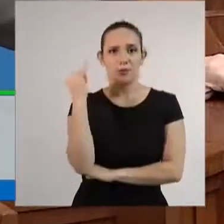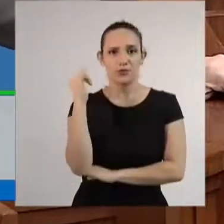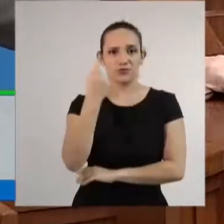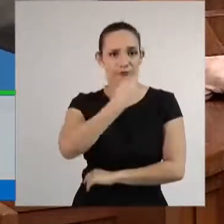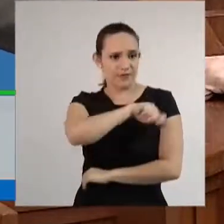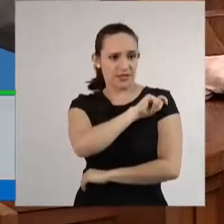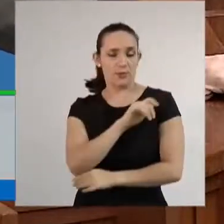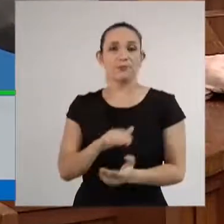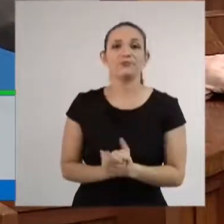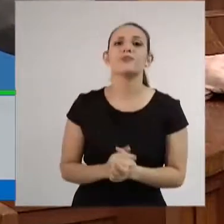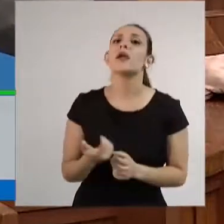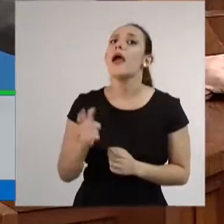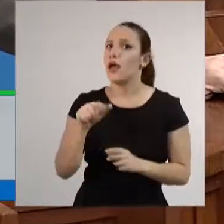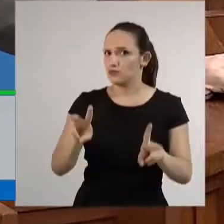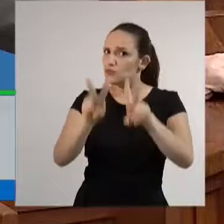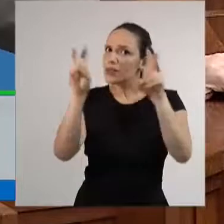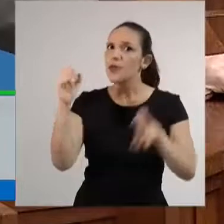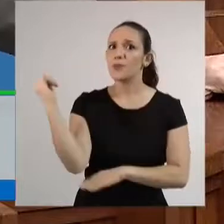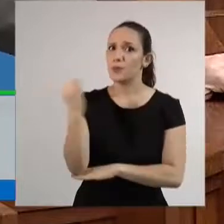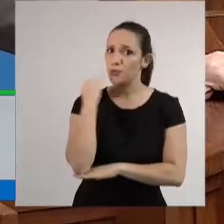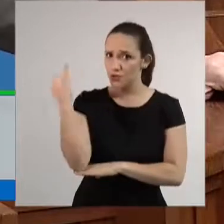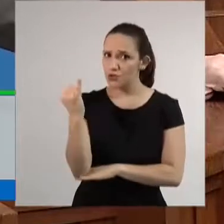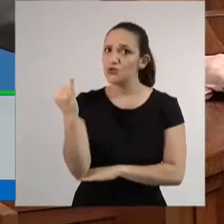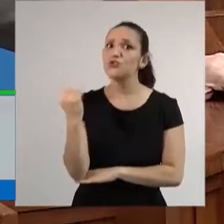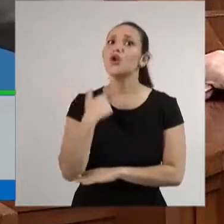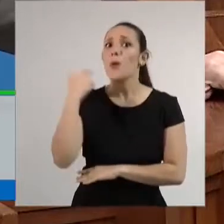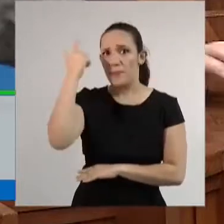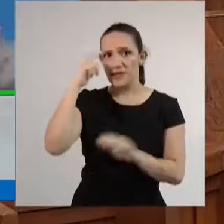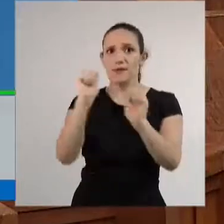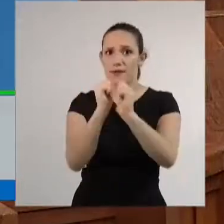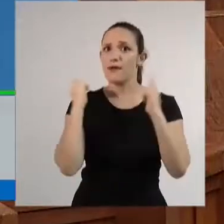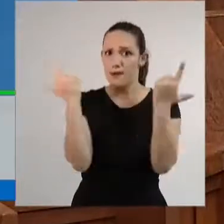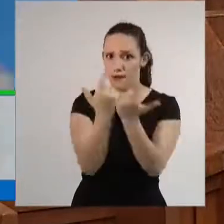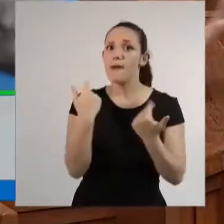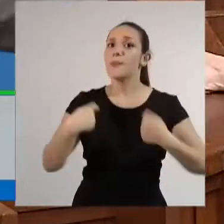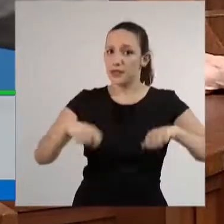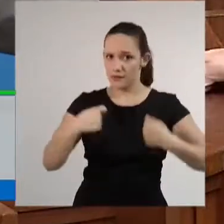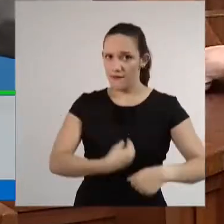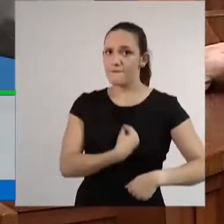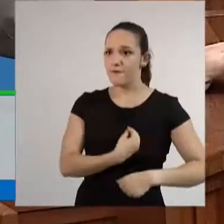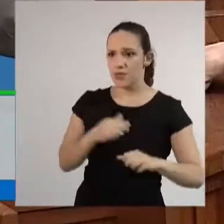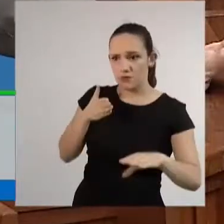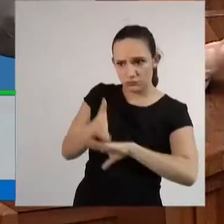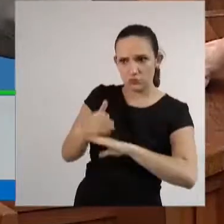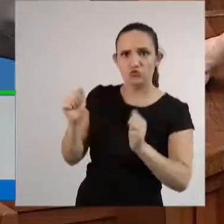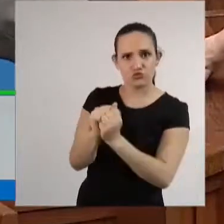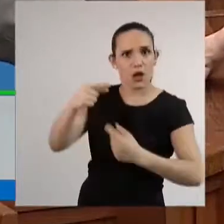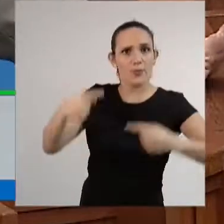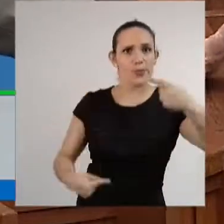que a Assembleia Legislativa ela tem que participar dessa discussão.